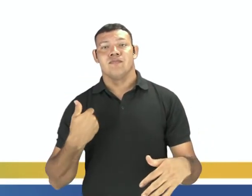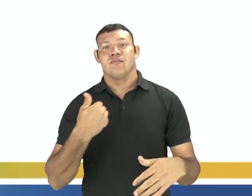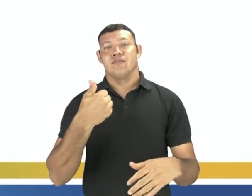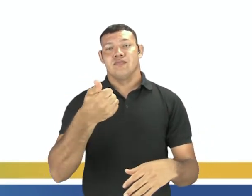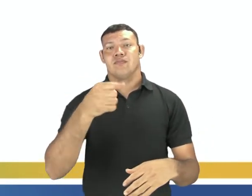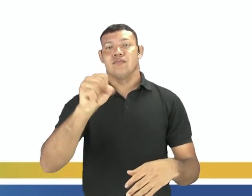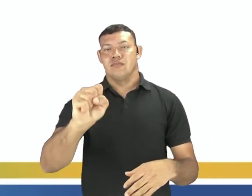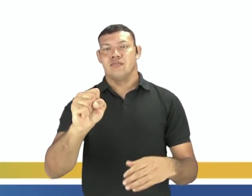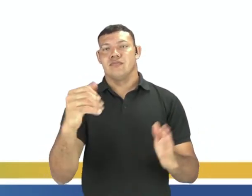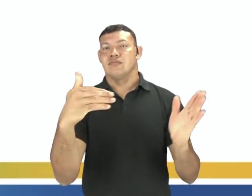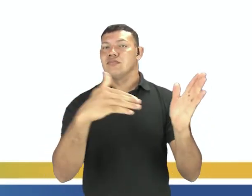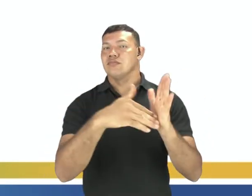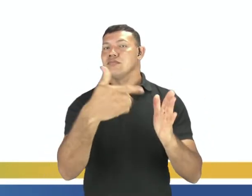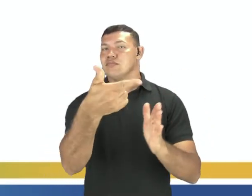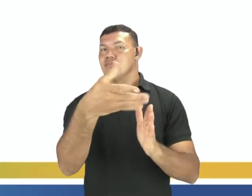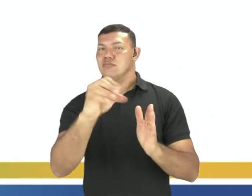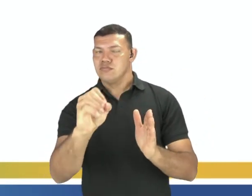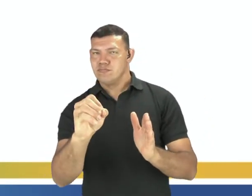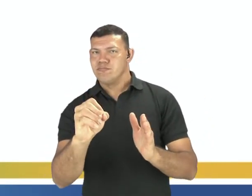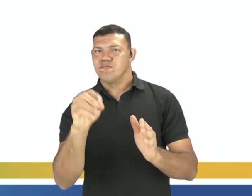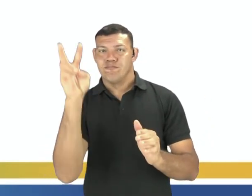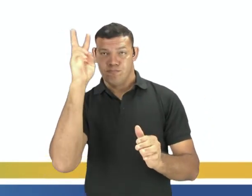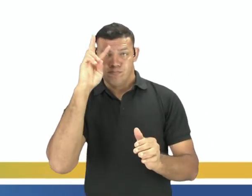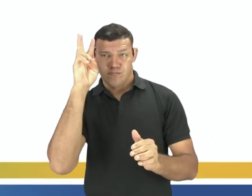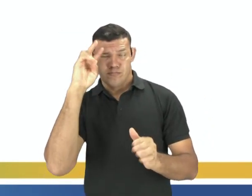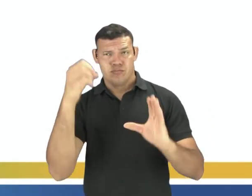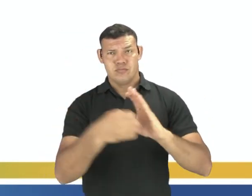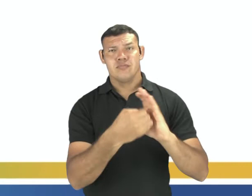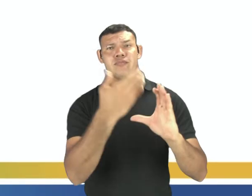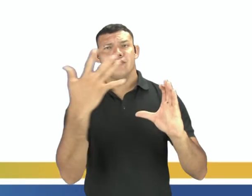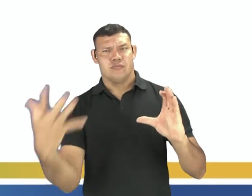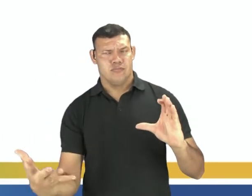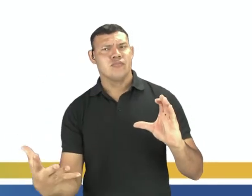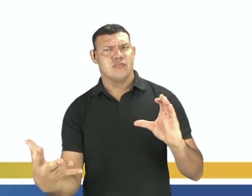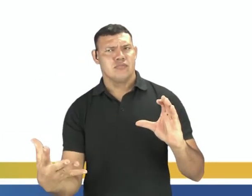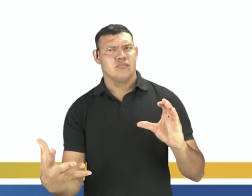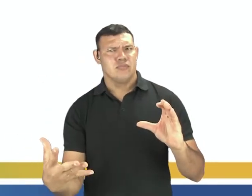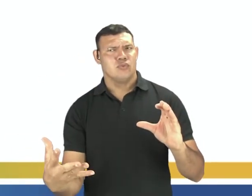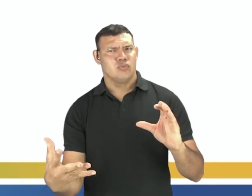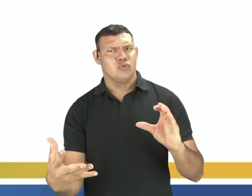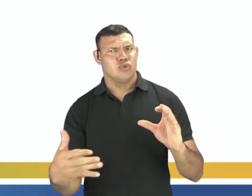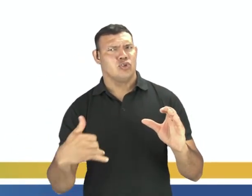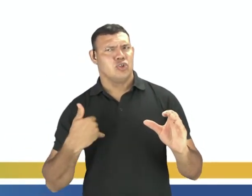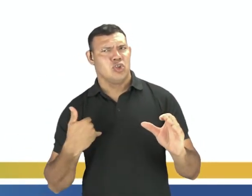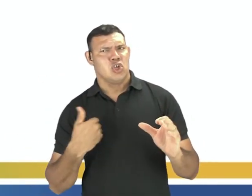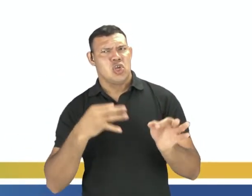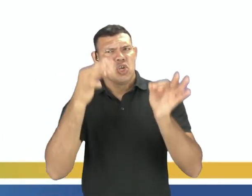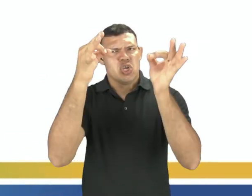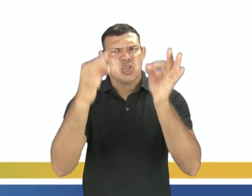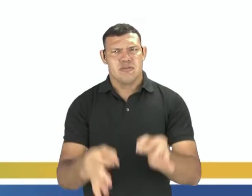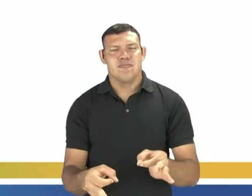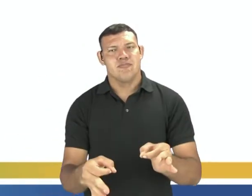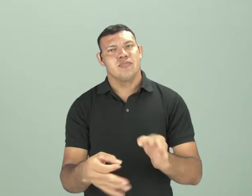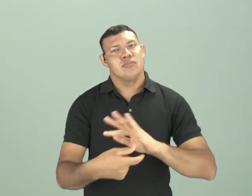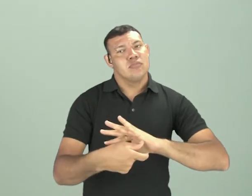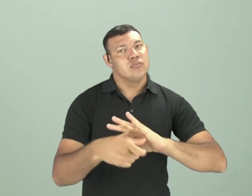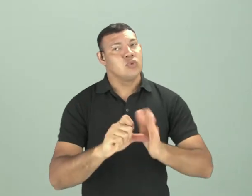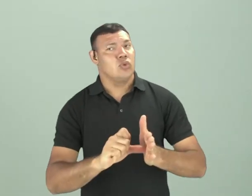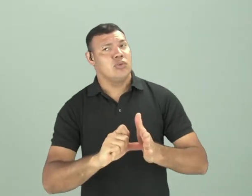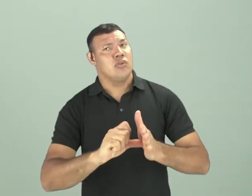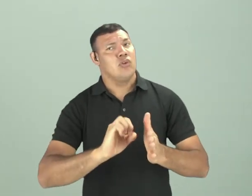aos 20 anos. Lembrando que essas características não têm que ser nessa idade. Algumas pessoas são mais